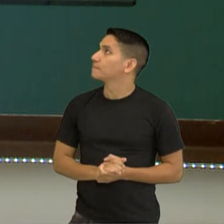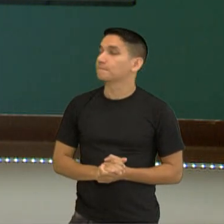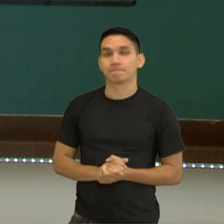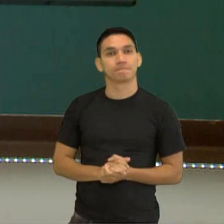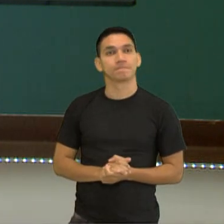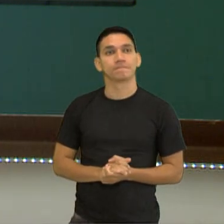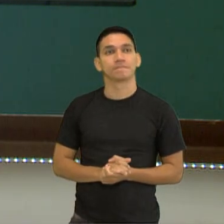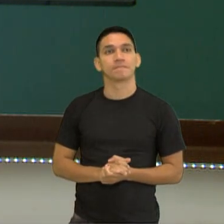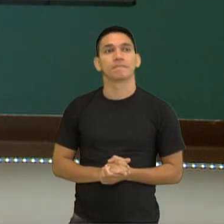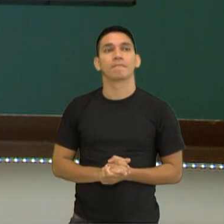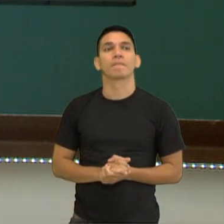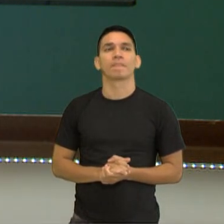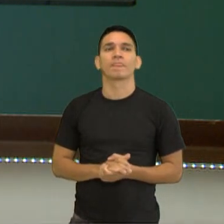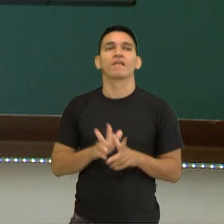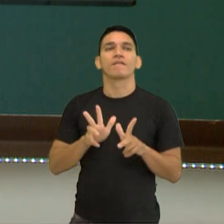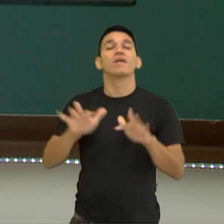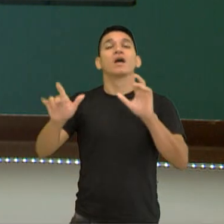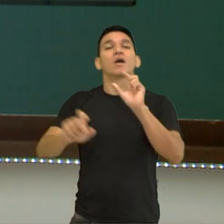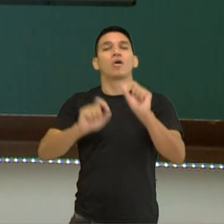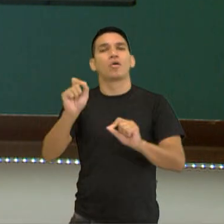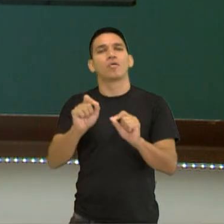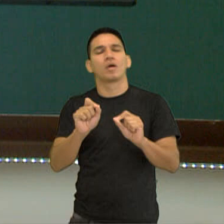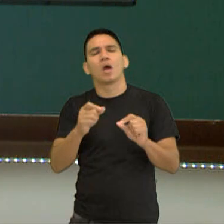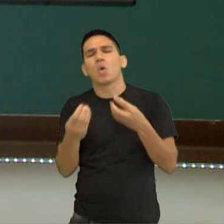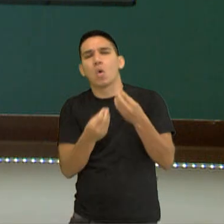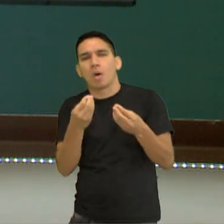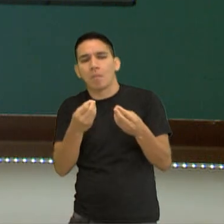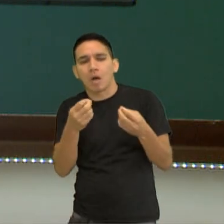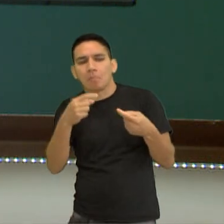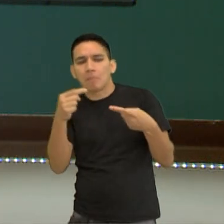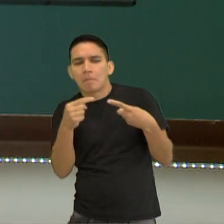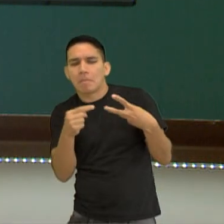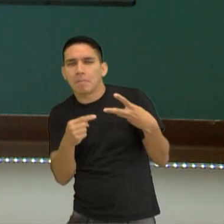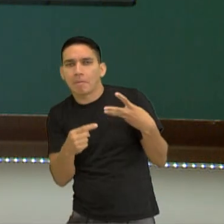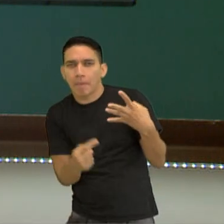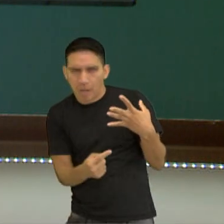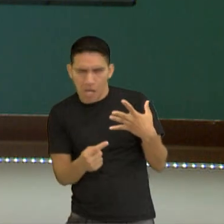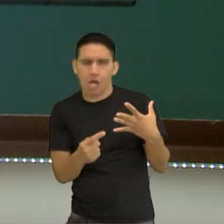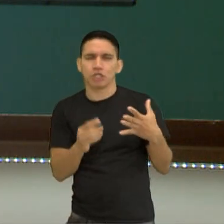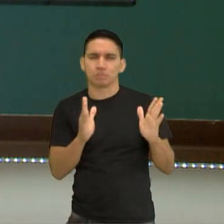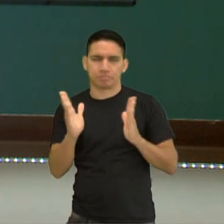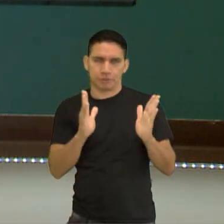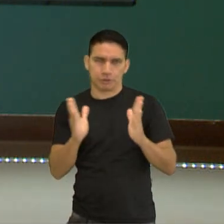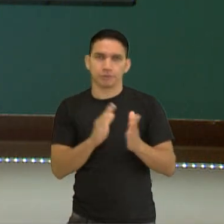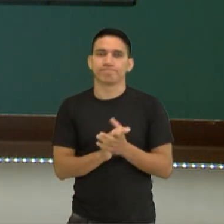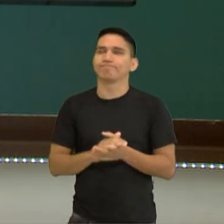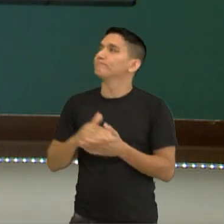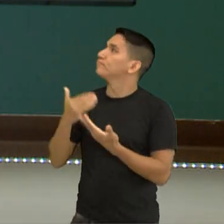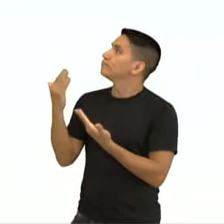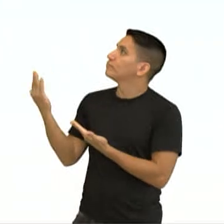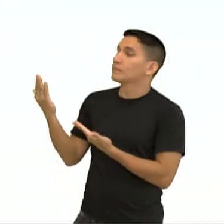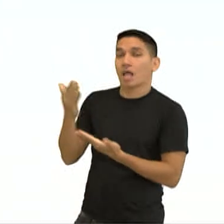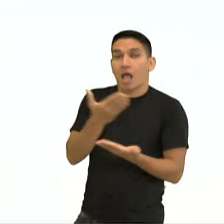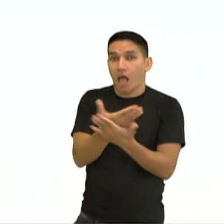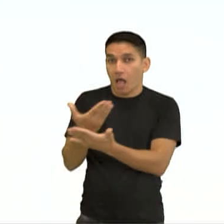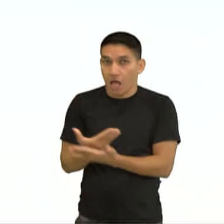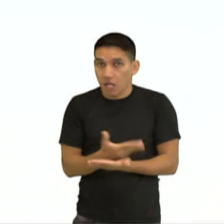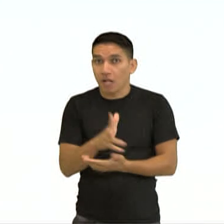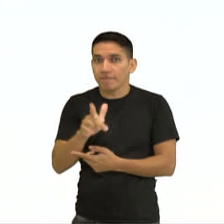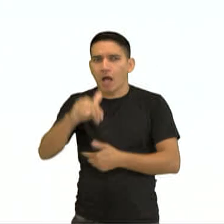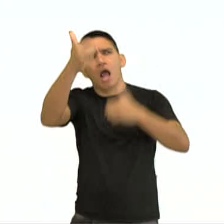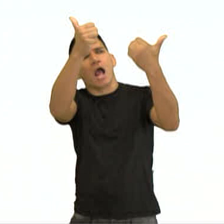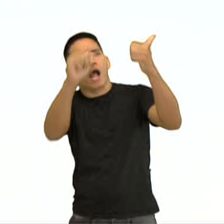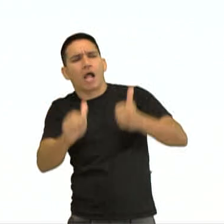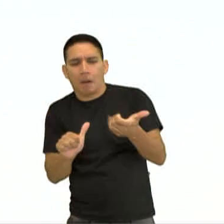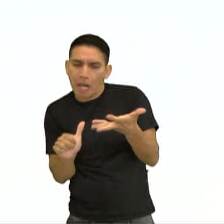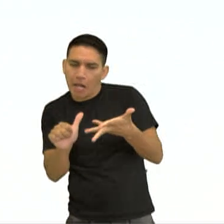Então, a gente aqui vai considerar, definir as formas e desse período tudo, né? Então aqui, na aula de hoje, iremos analisar os importantes elementos